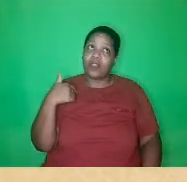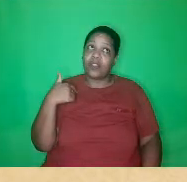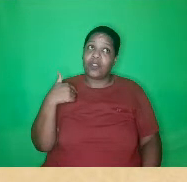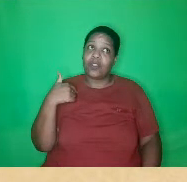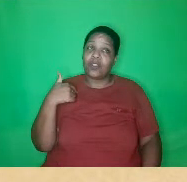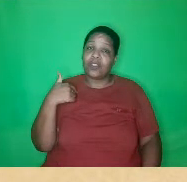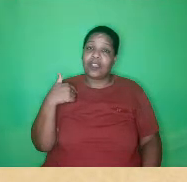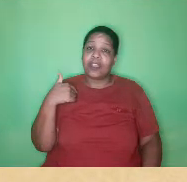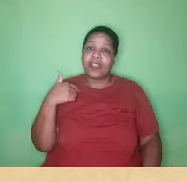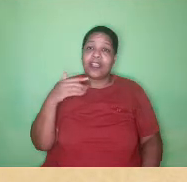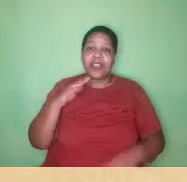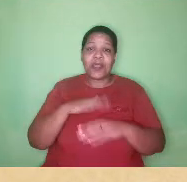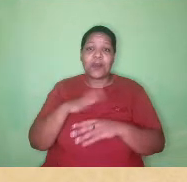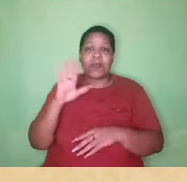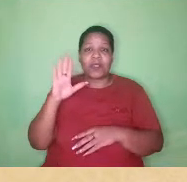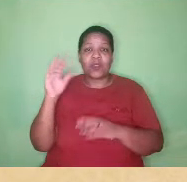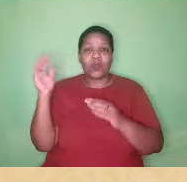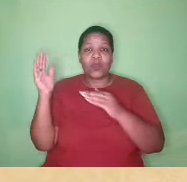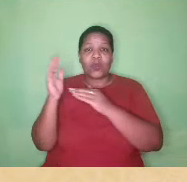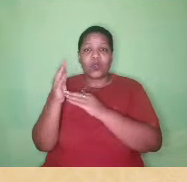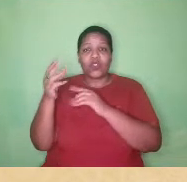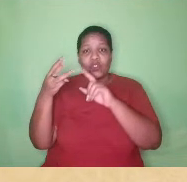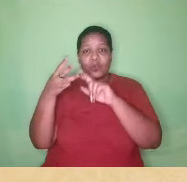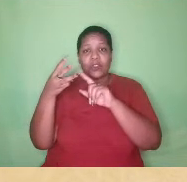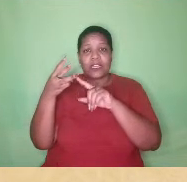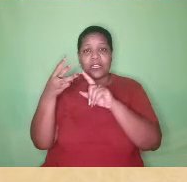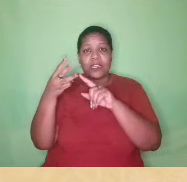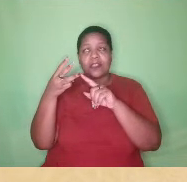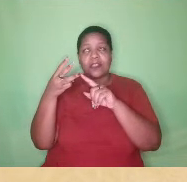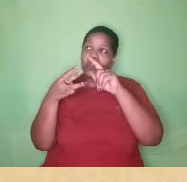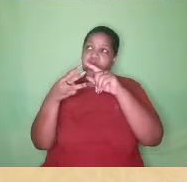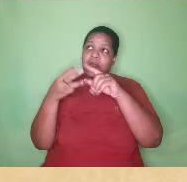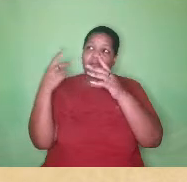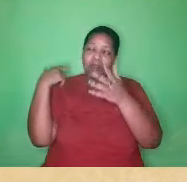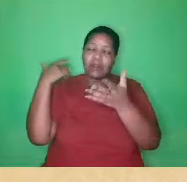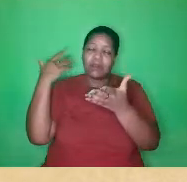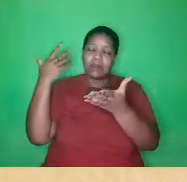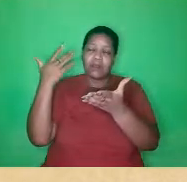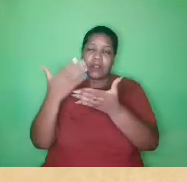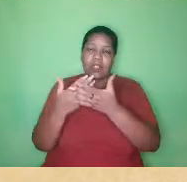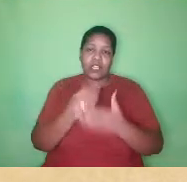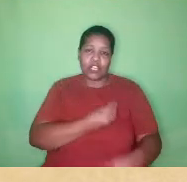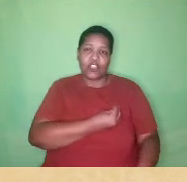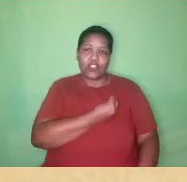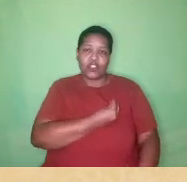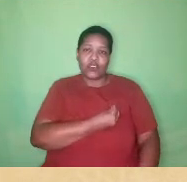o primeiro terço. É, a trajetória aí. Prazer.